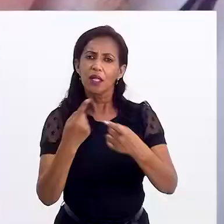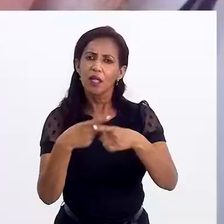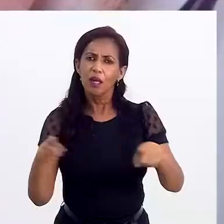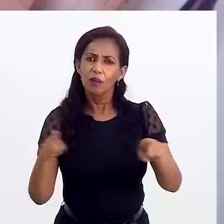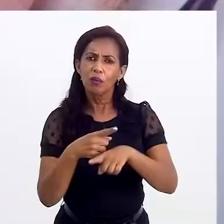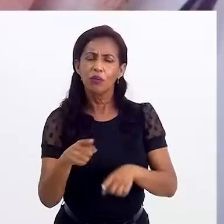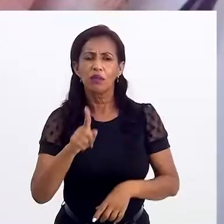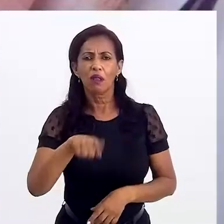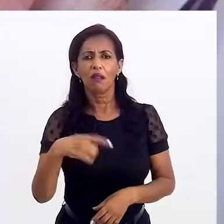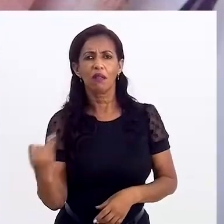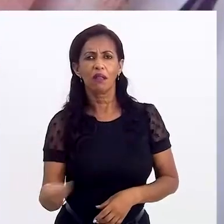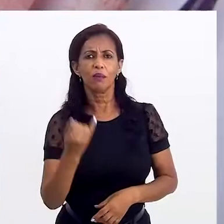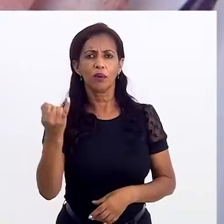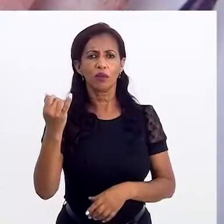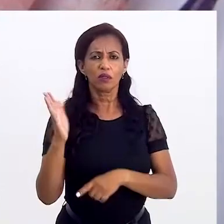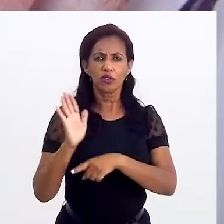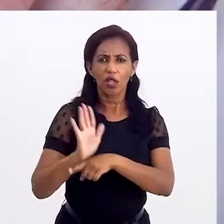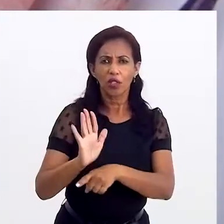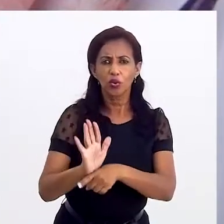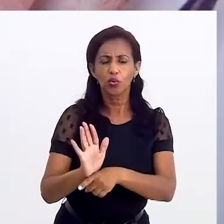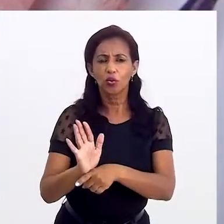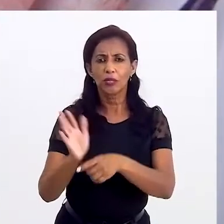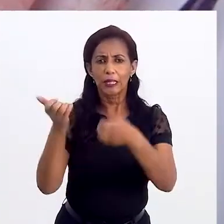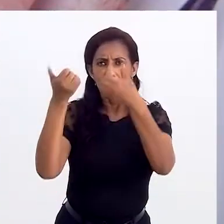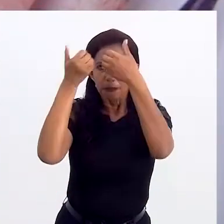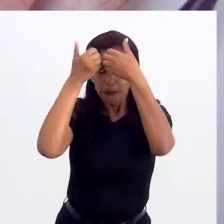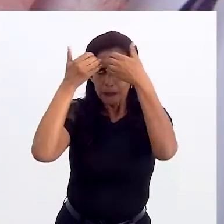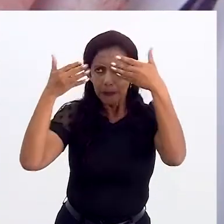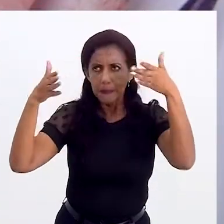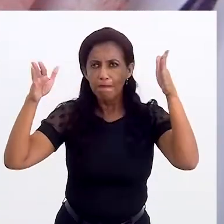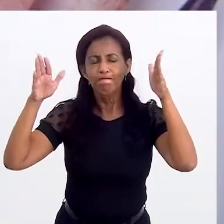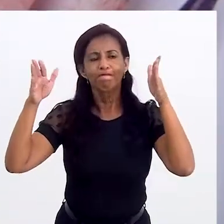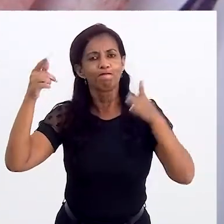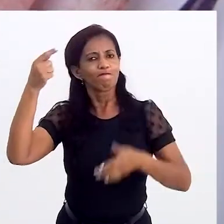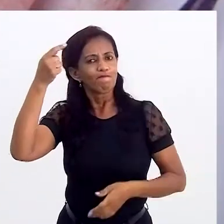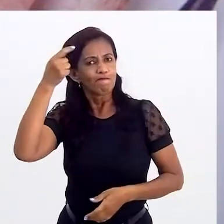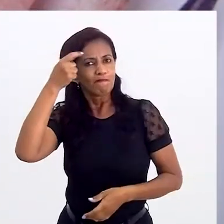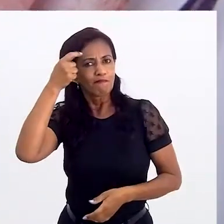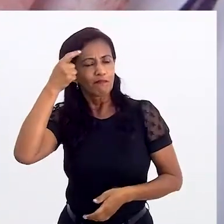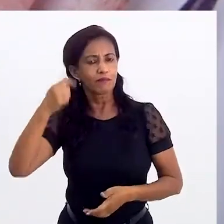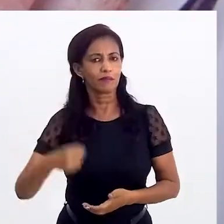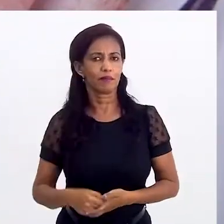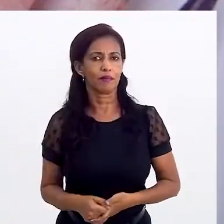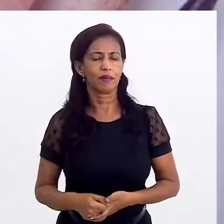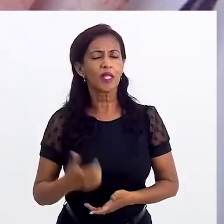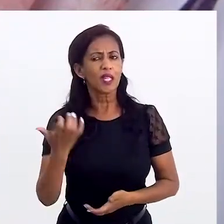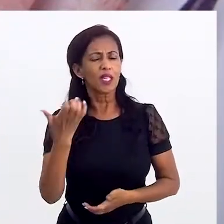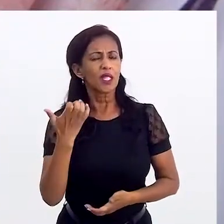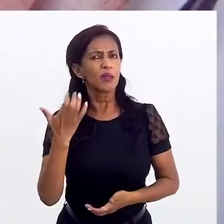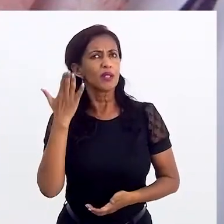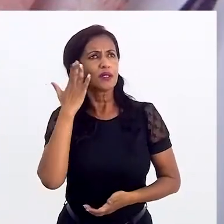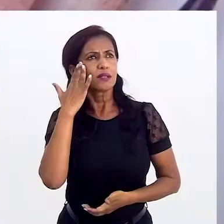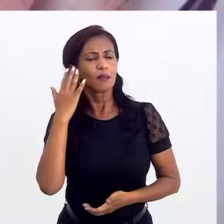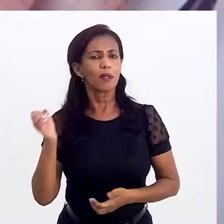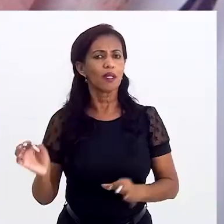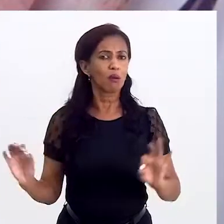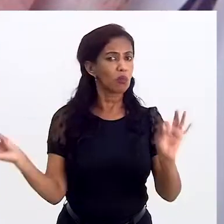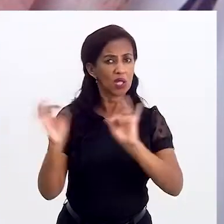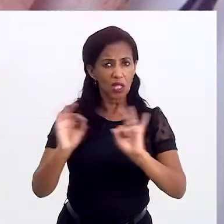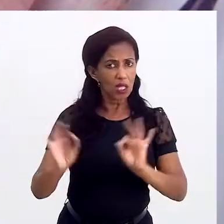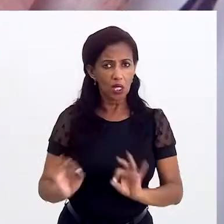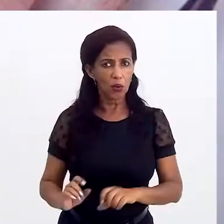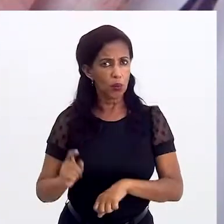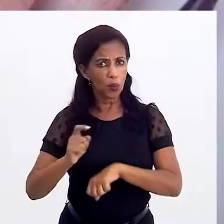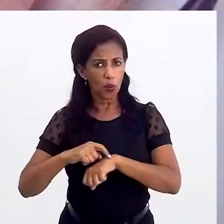música é muito importante, ajuda em várias disciplinas, abre portais na cabeça da gente. Eu queria saber de vocês, então, em